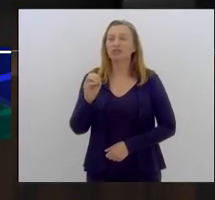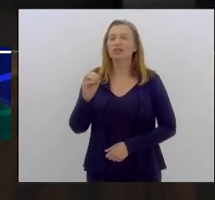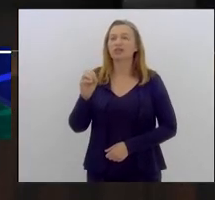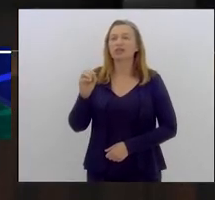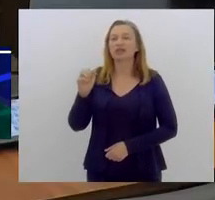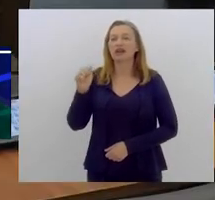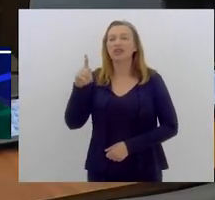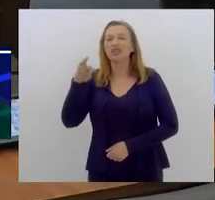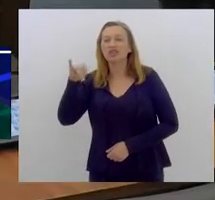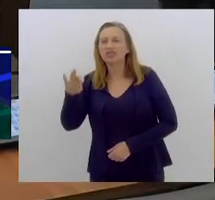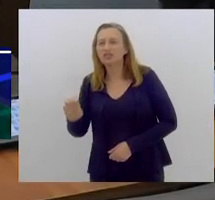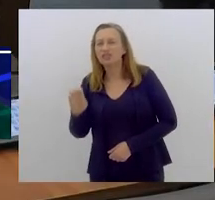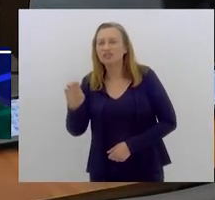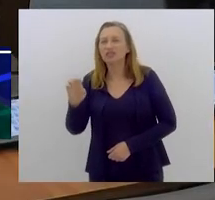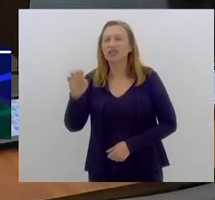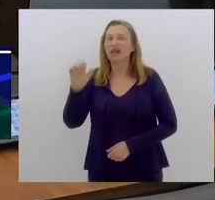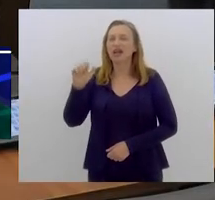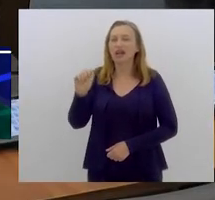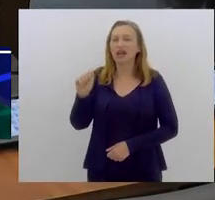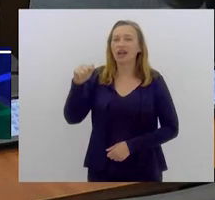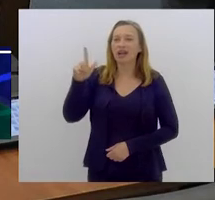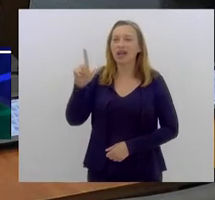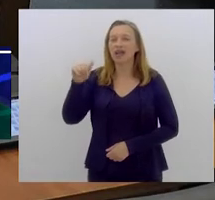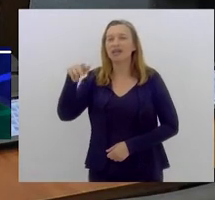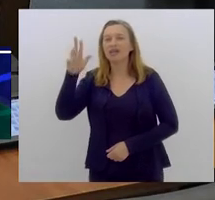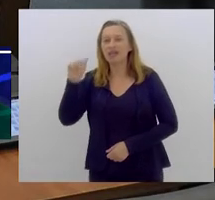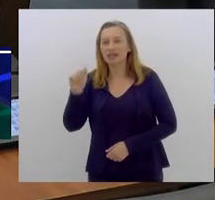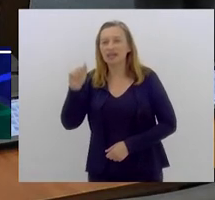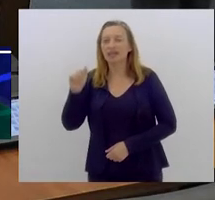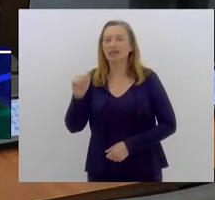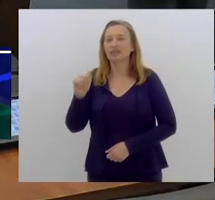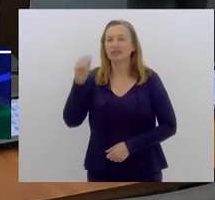Alexandre, Alana, Marcos Vinícius,